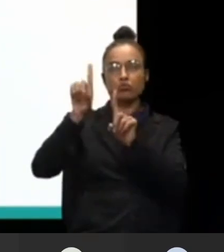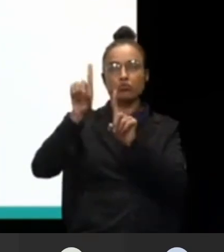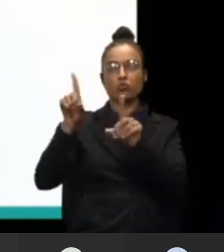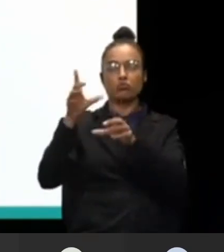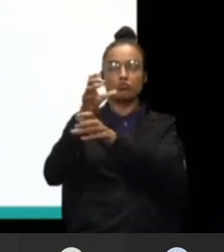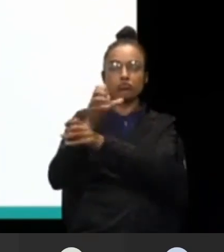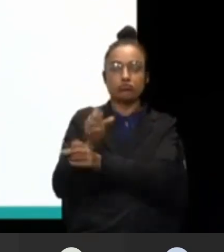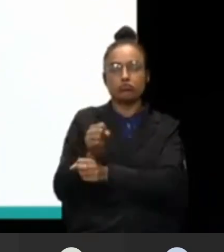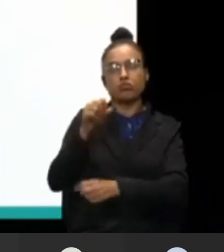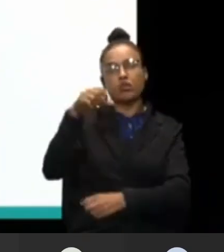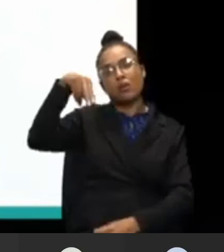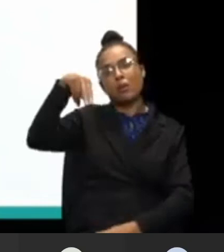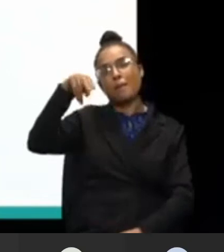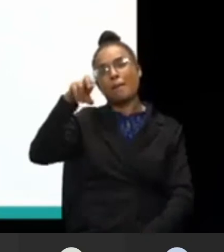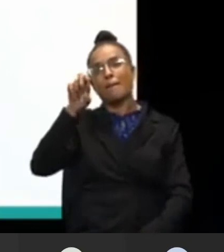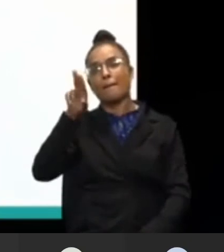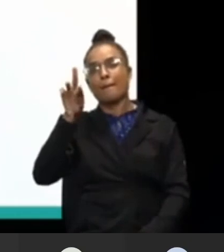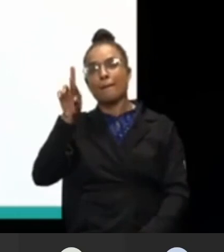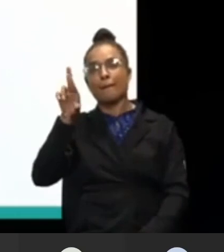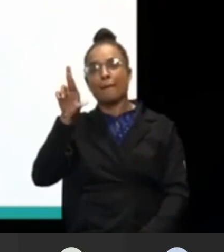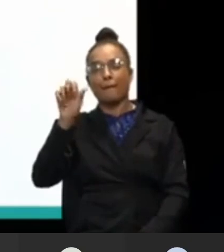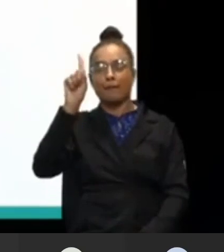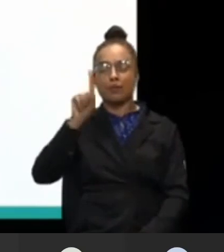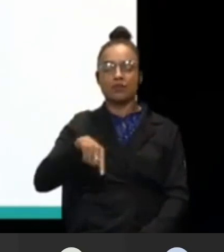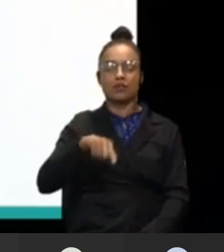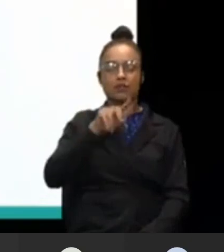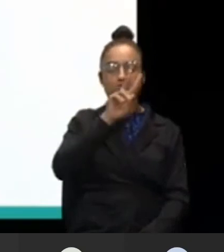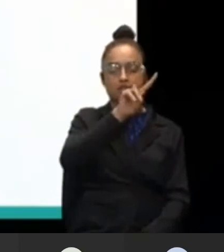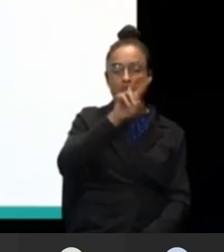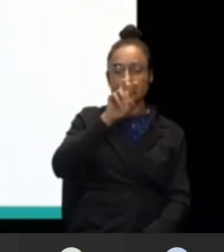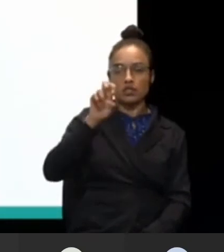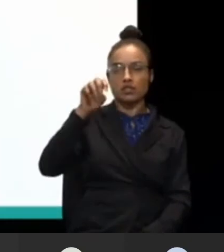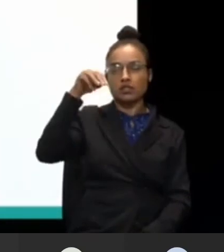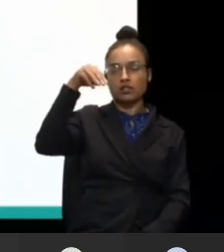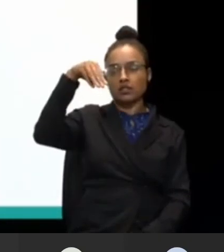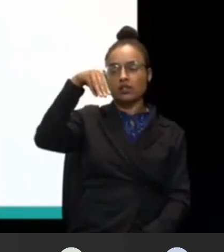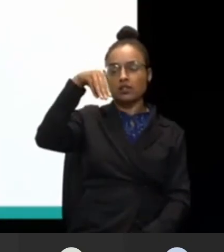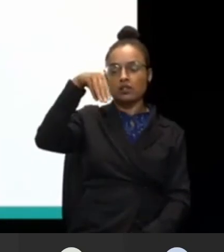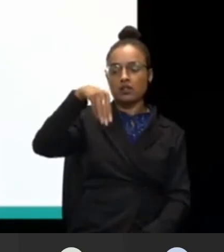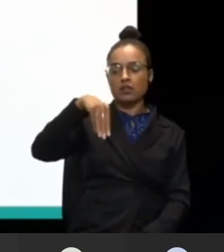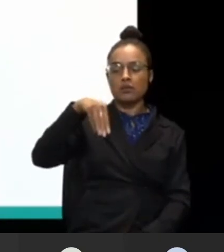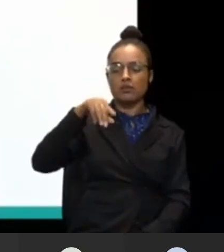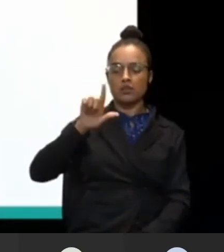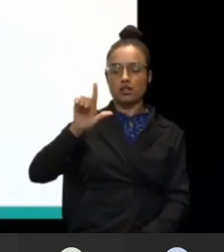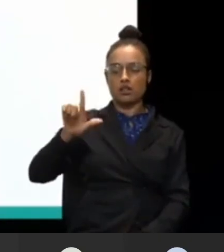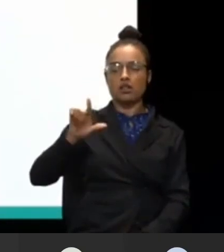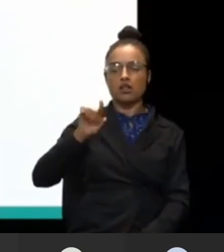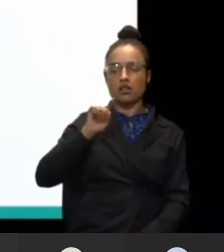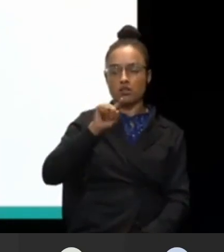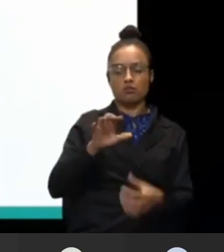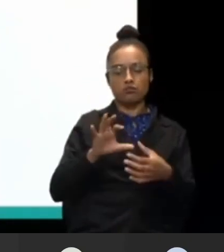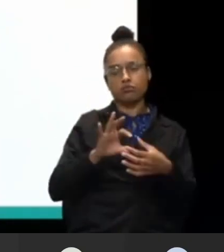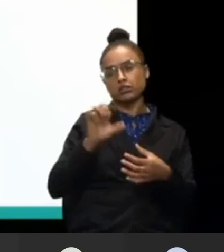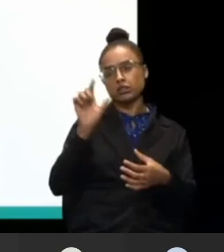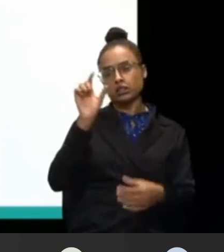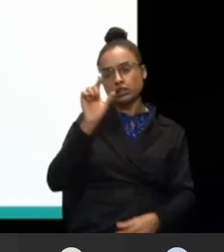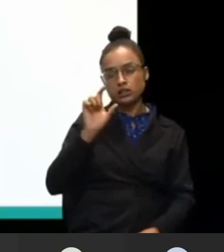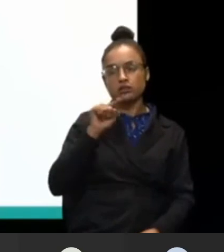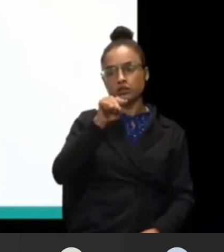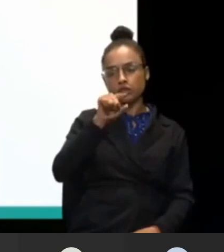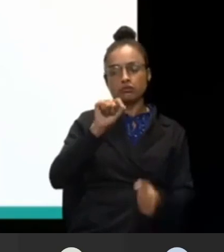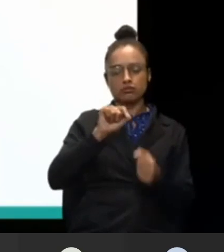éter e álcool. Nessa solução, nós vamos adicionar 25 ml nesse filtrato e agitar. Nós vamos agitar essa amostra